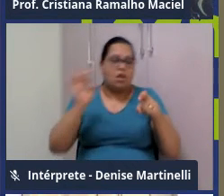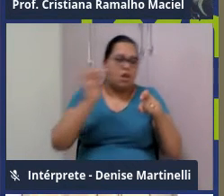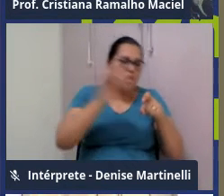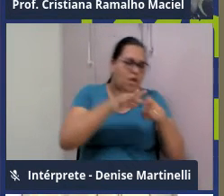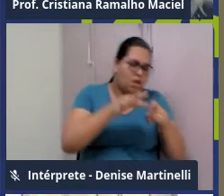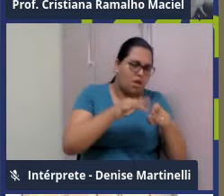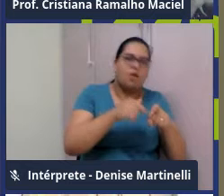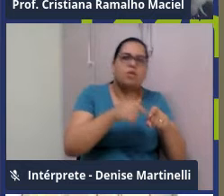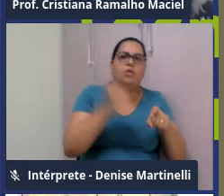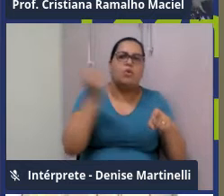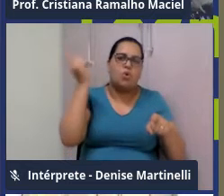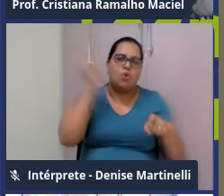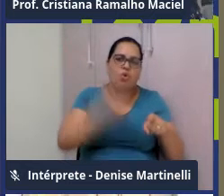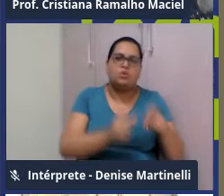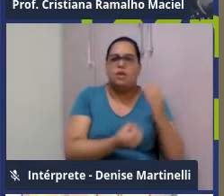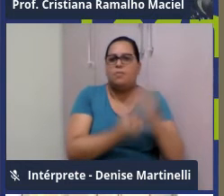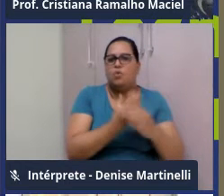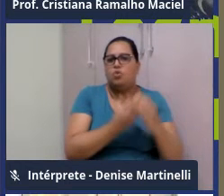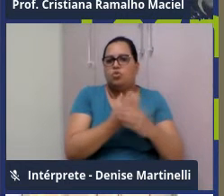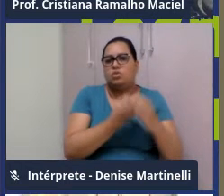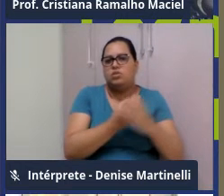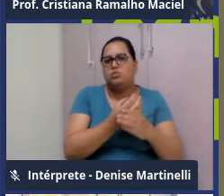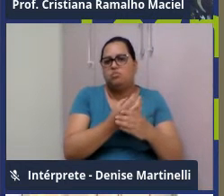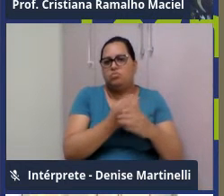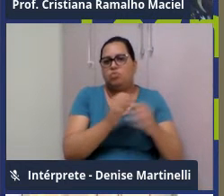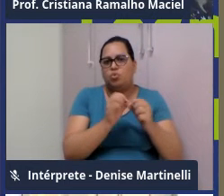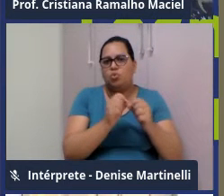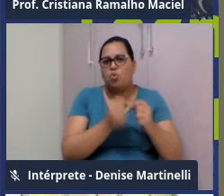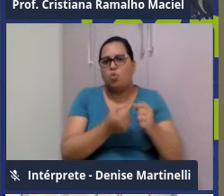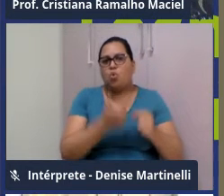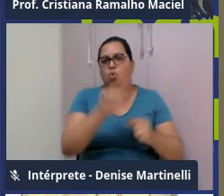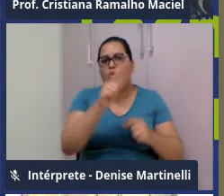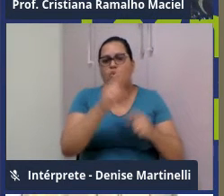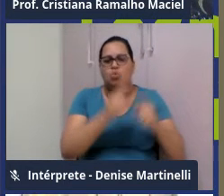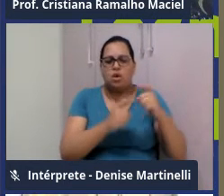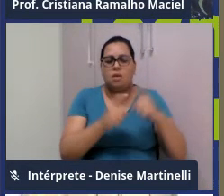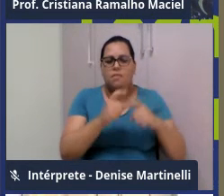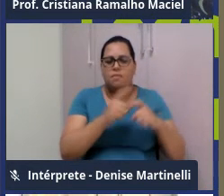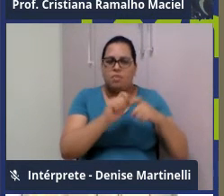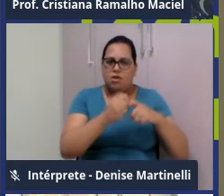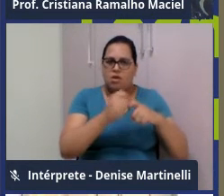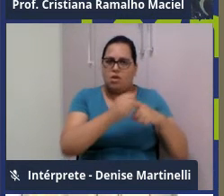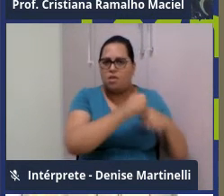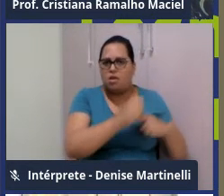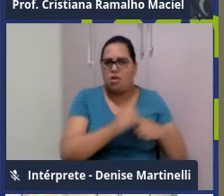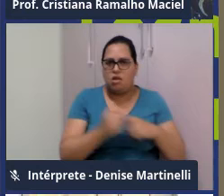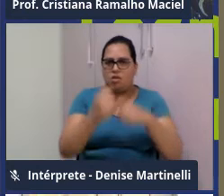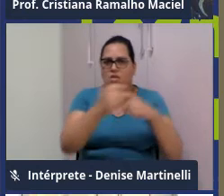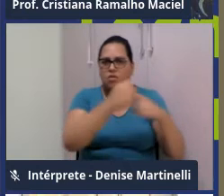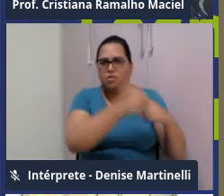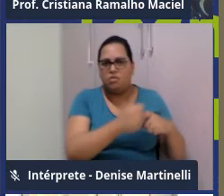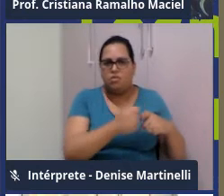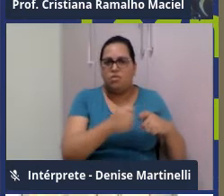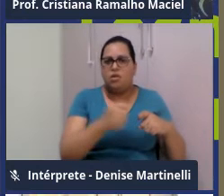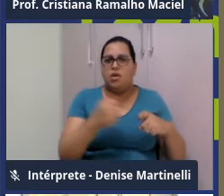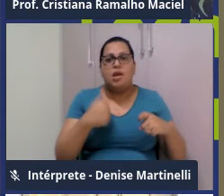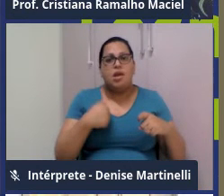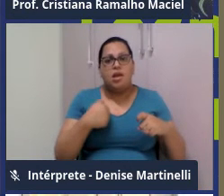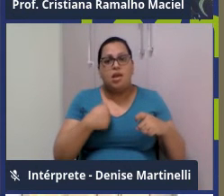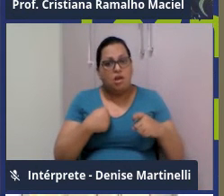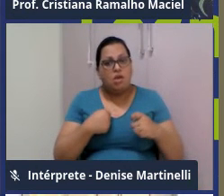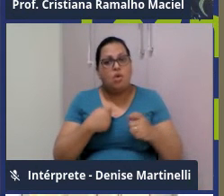os cromossomos dele. Eu forcei a barra para eles terem uma geração monossexo, porque os dois eram